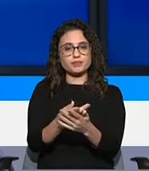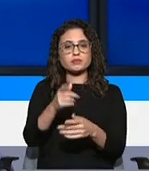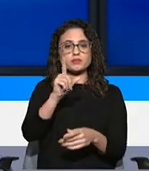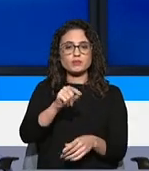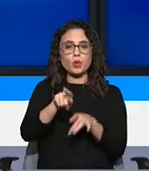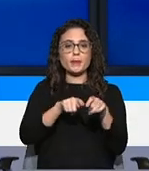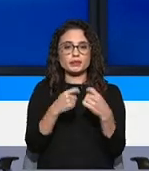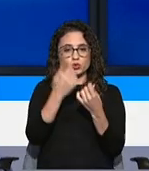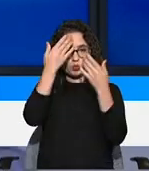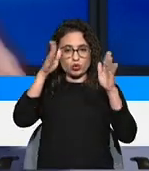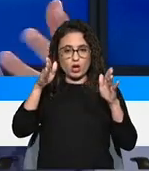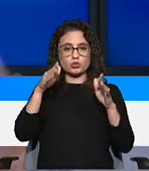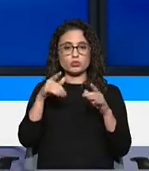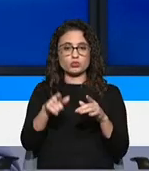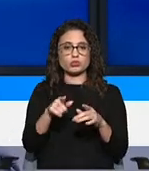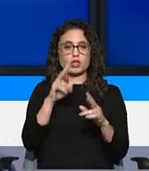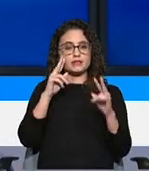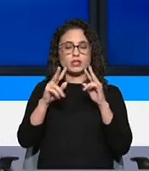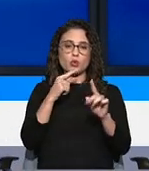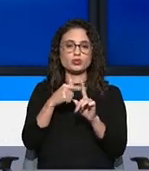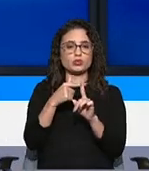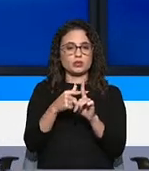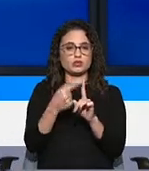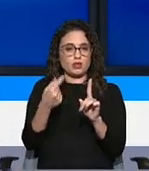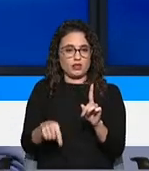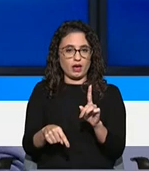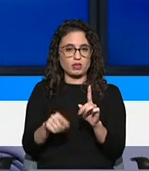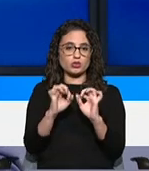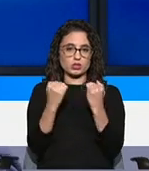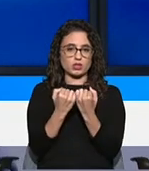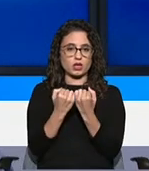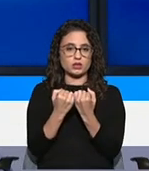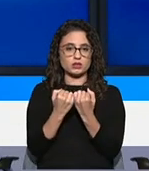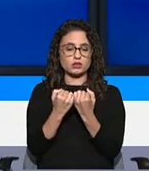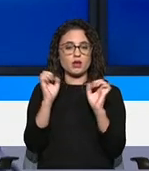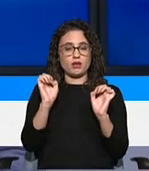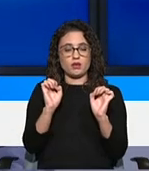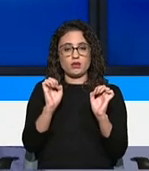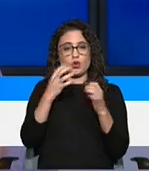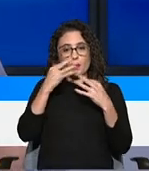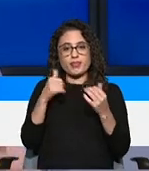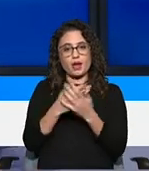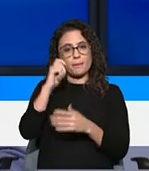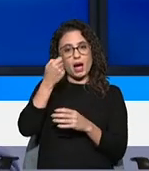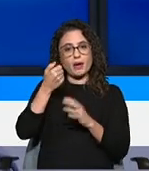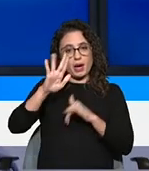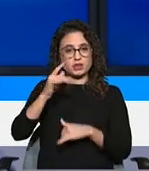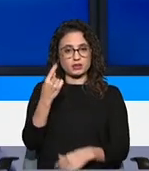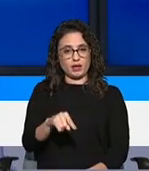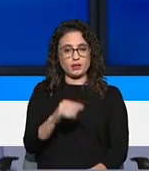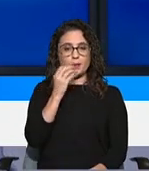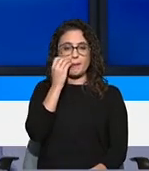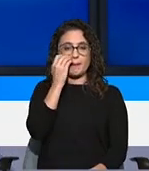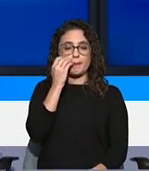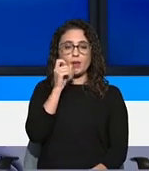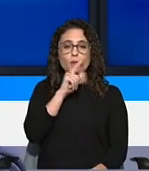eh que têm uma visão positiva da da sociedade naturalmente que serão mais prejudicados e poderão ser penalizados n próximas